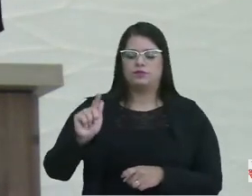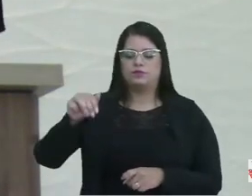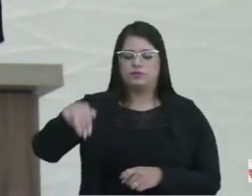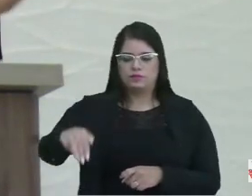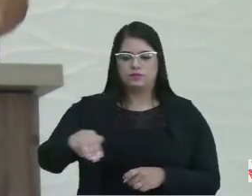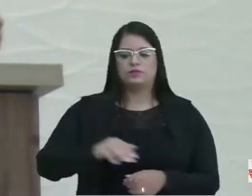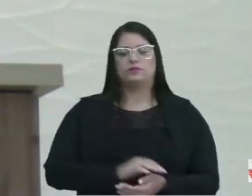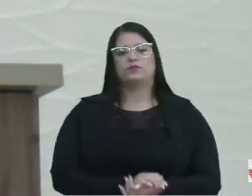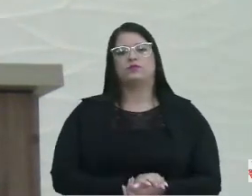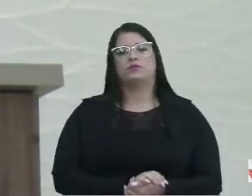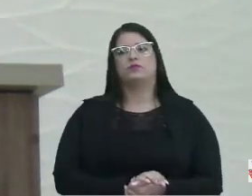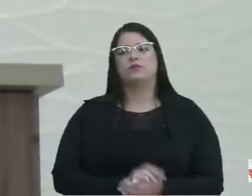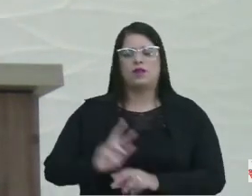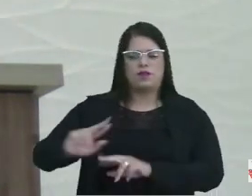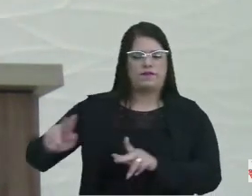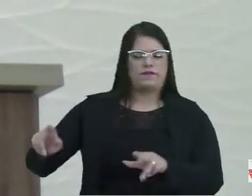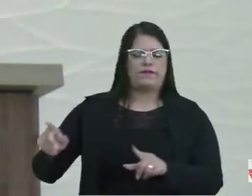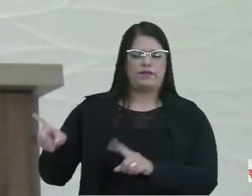E